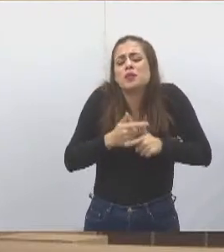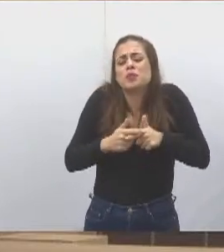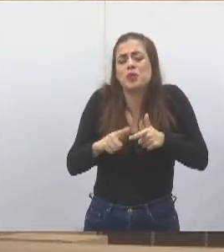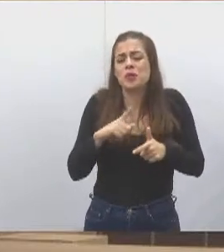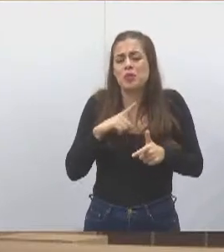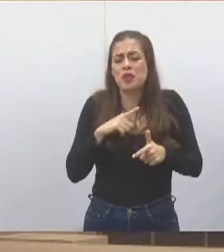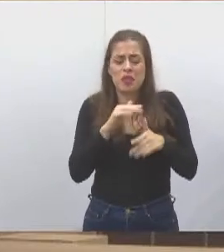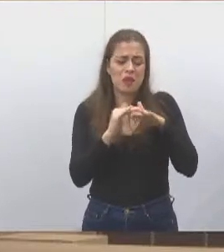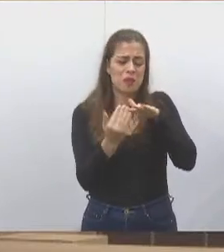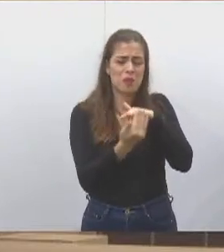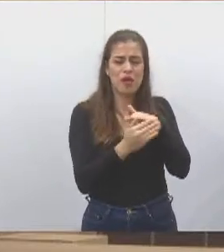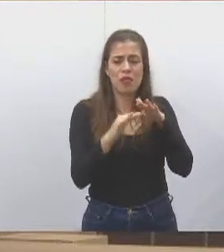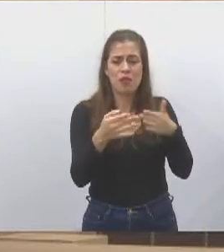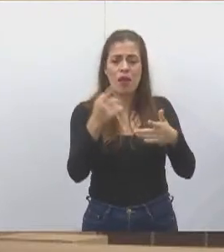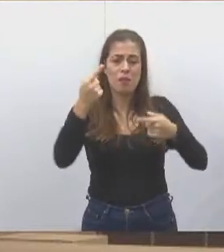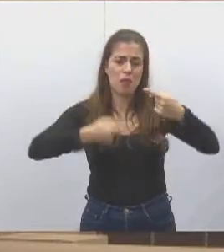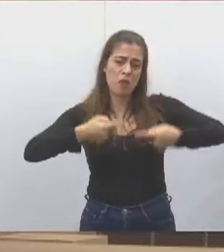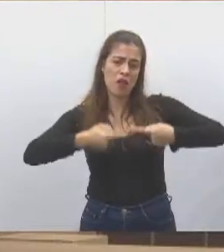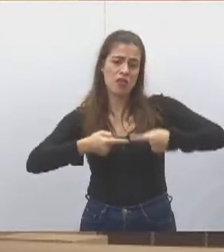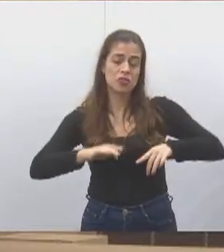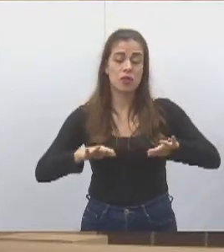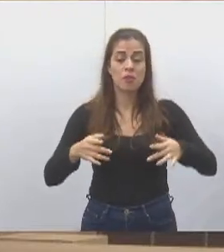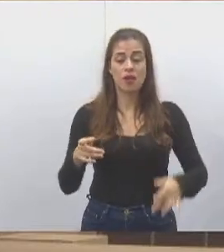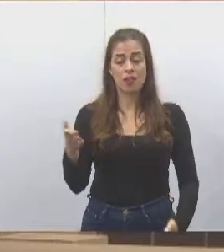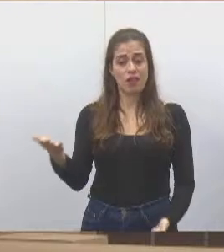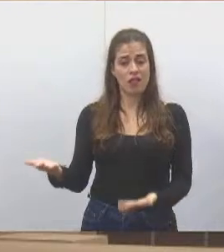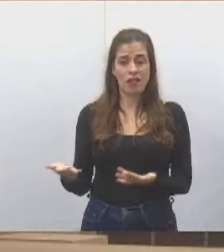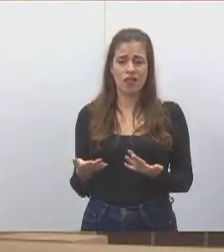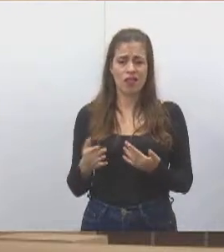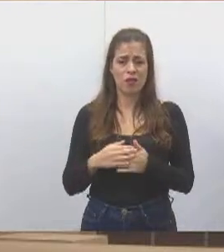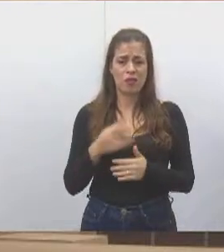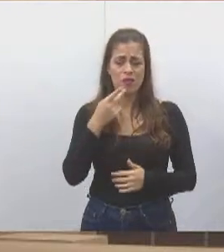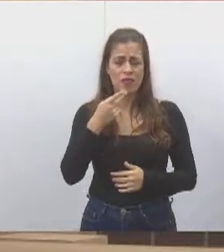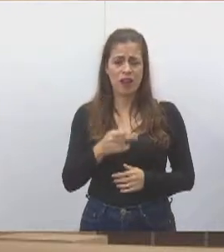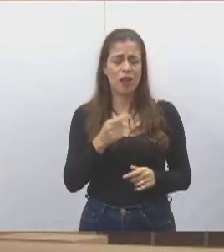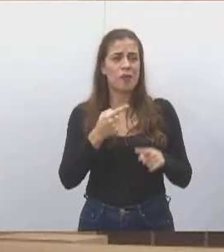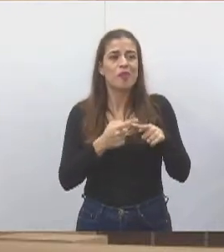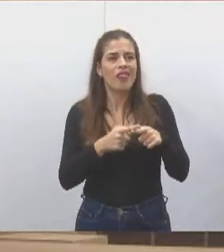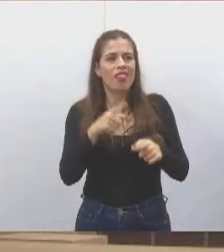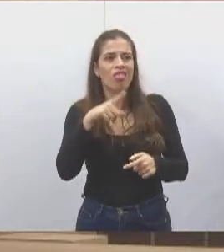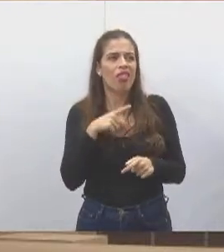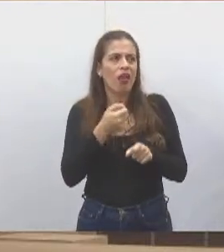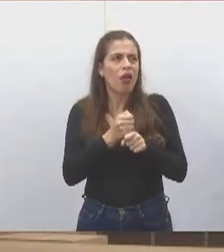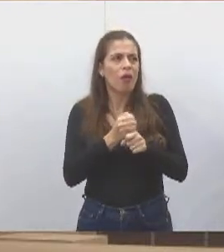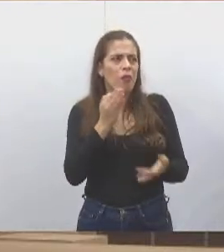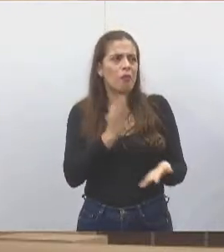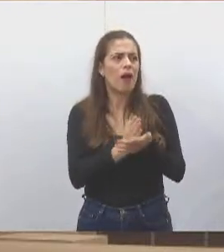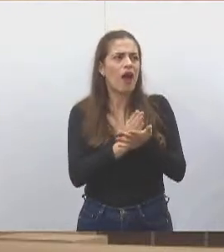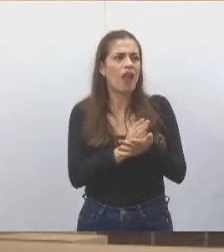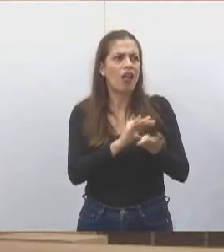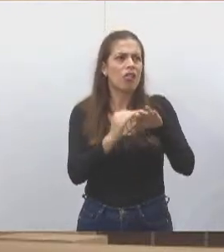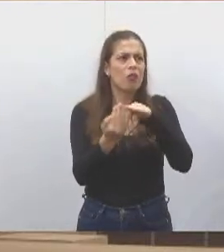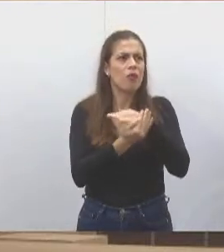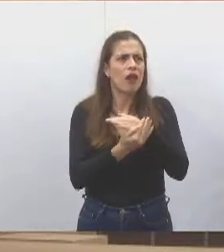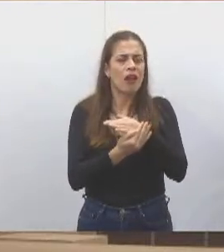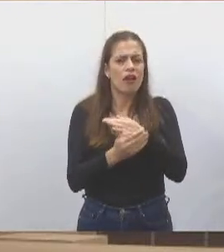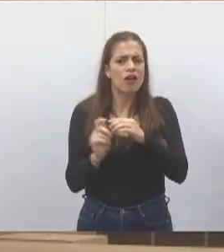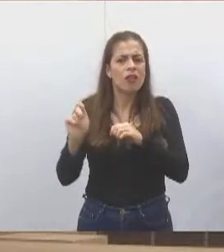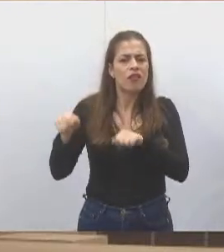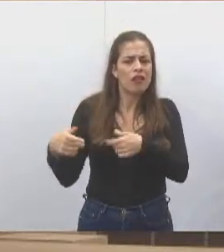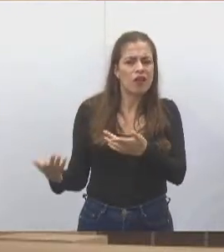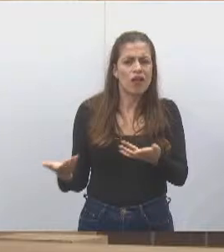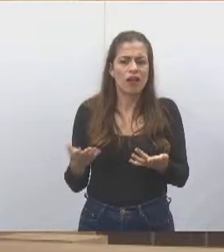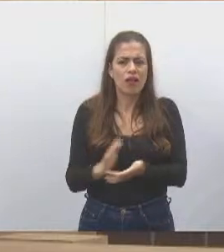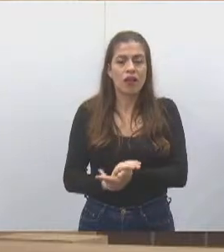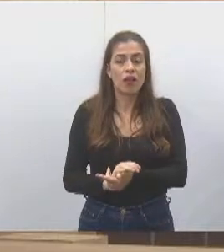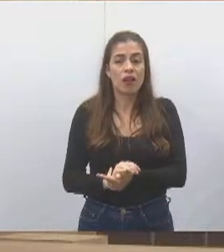bairro. Isso é questão de política. Agora, o Guilherme, ele não pode dizer por que tem uma obra parada no bairro X, não está ao alcance dele.